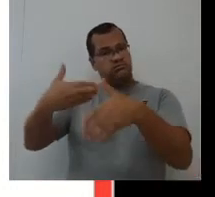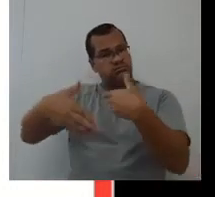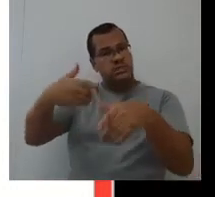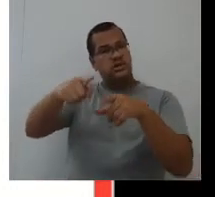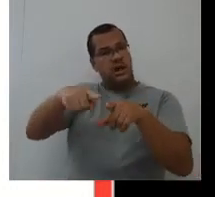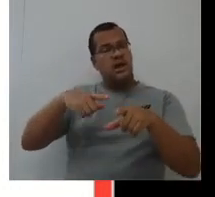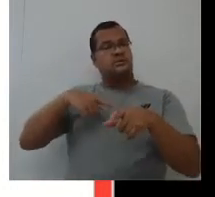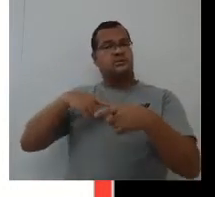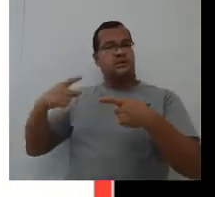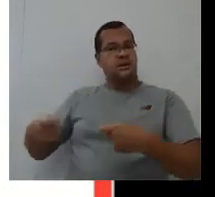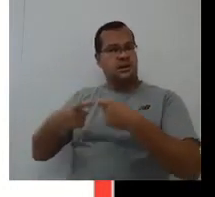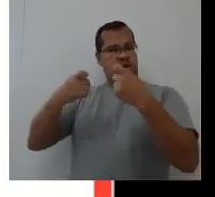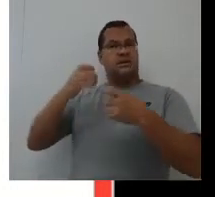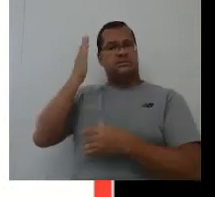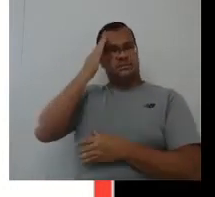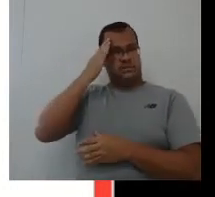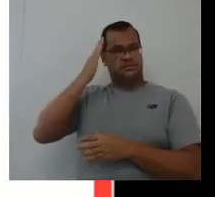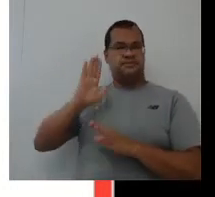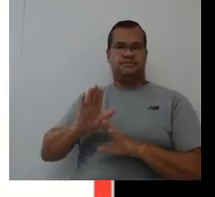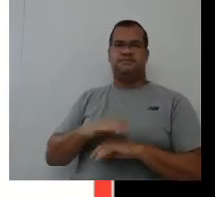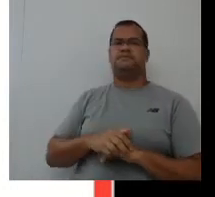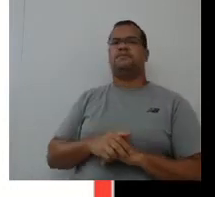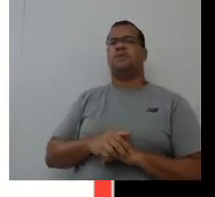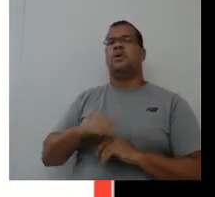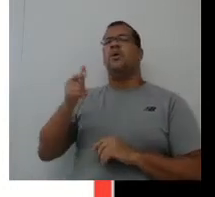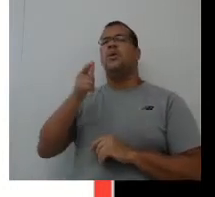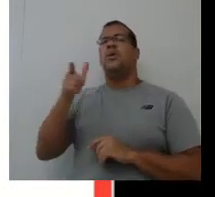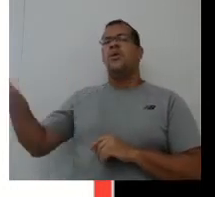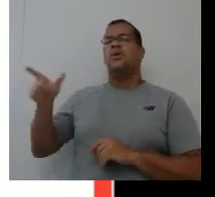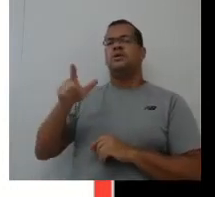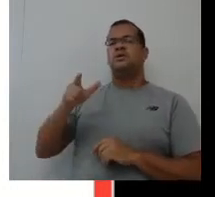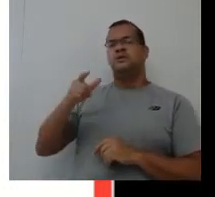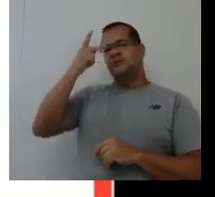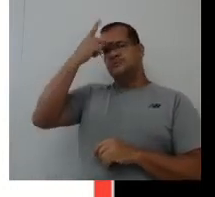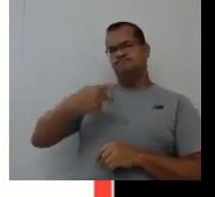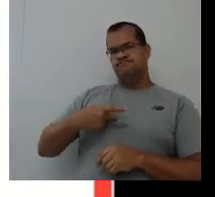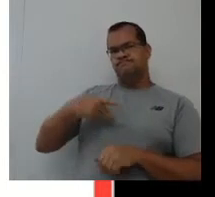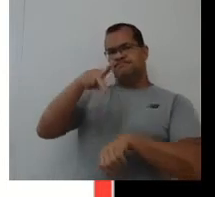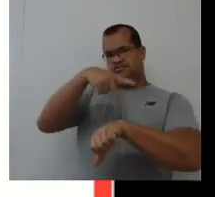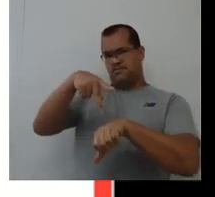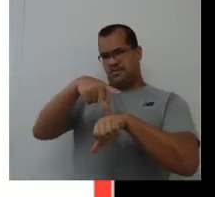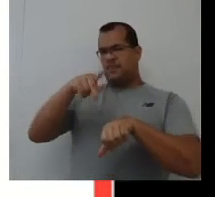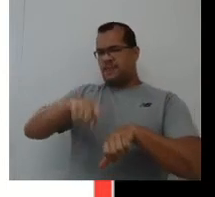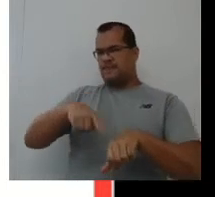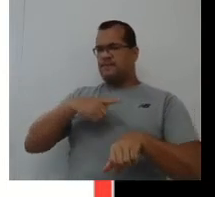gente precisa conhecer e compreender melhor. O nacionalismo foi outro fator que contribuiu